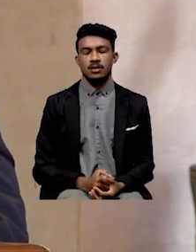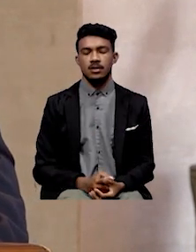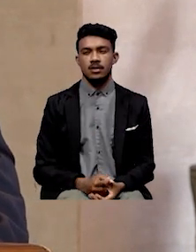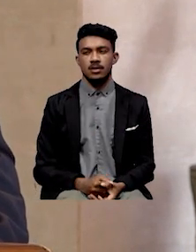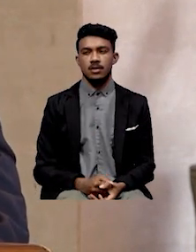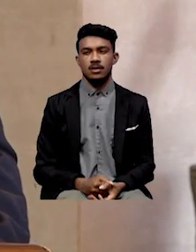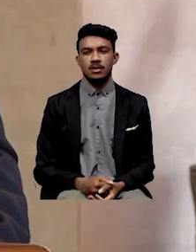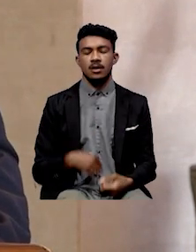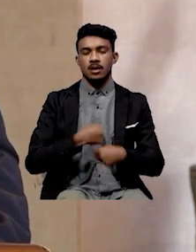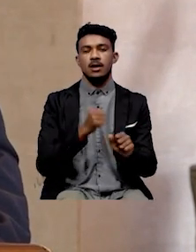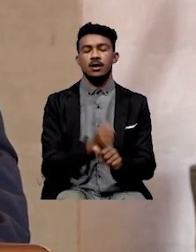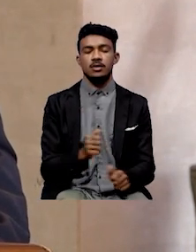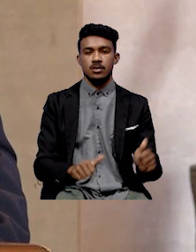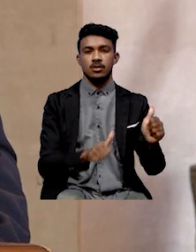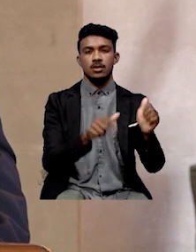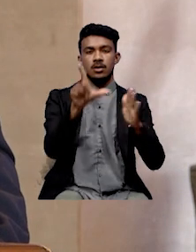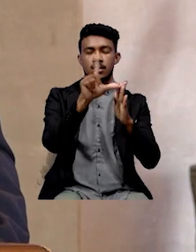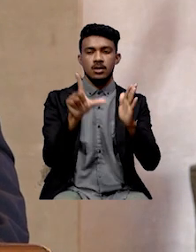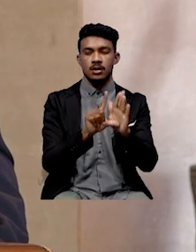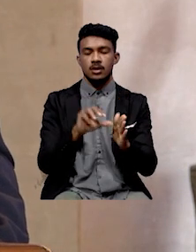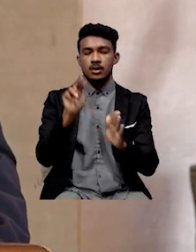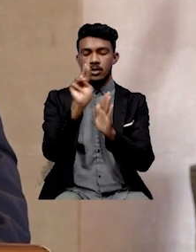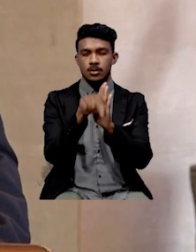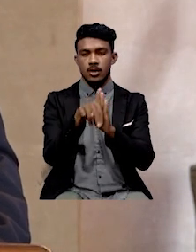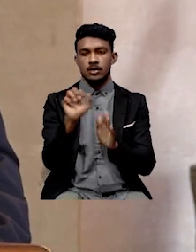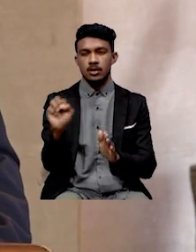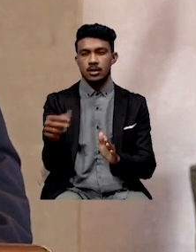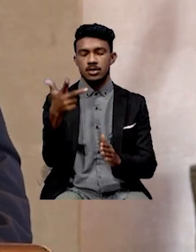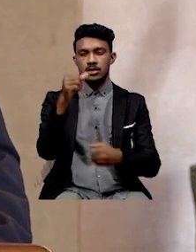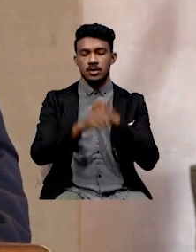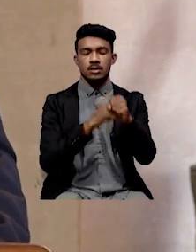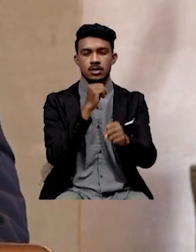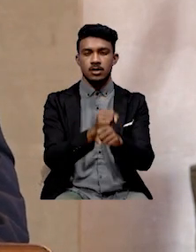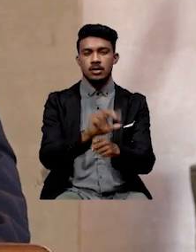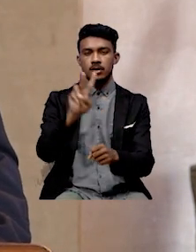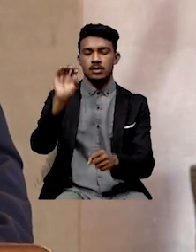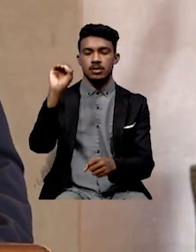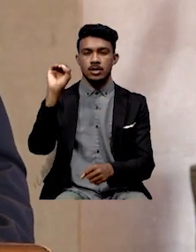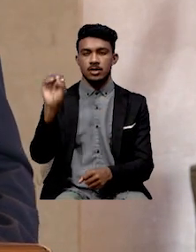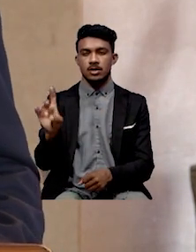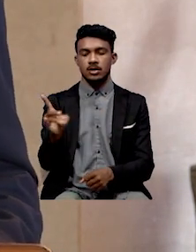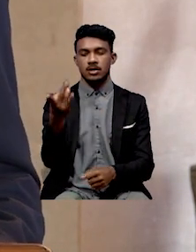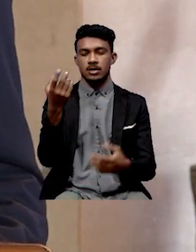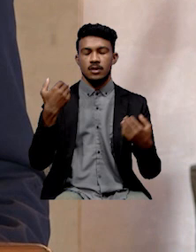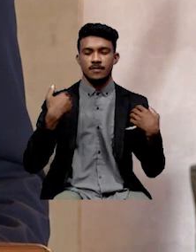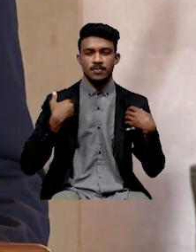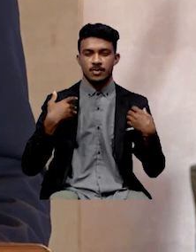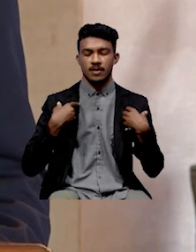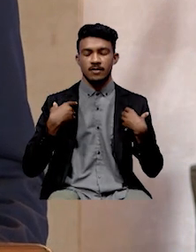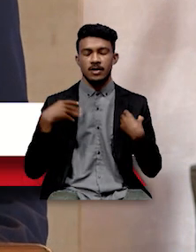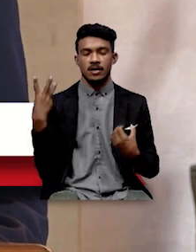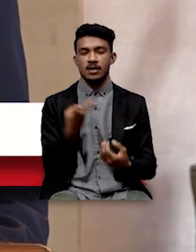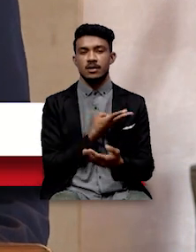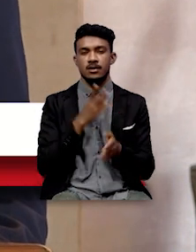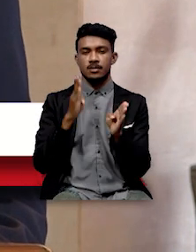atu implementa lei número 3 de 2017 ne iha na pakoti diploma lubuk ida kita prepara